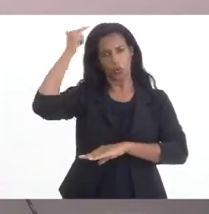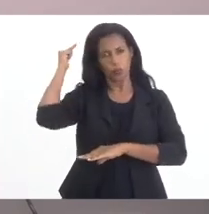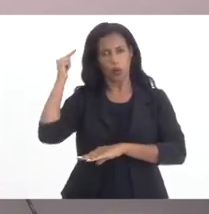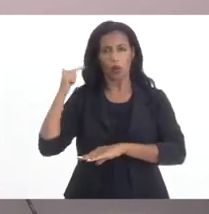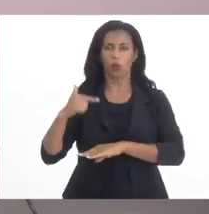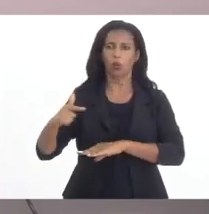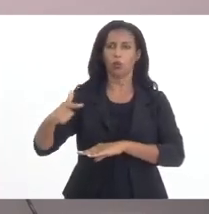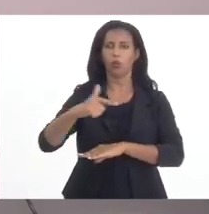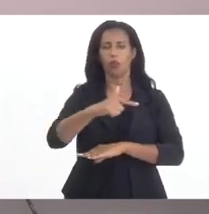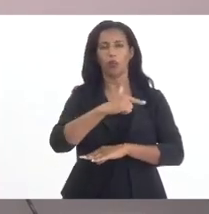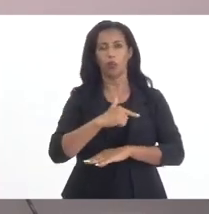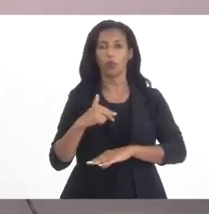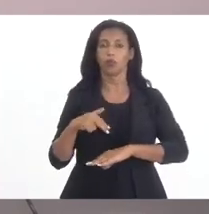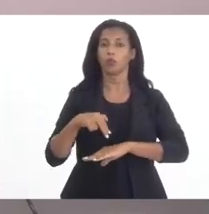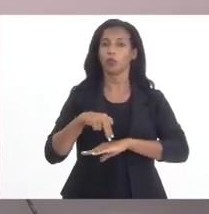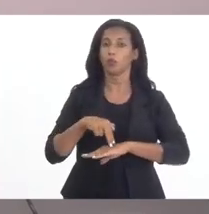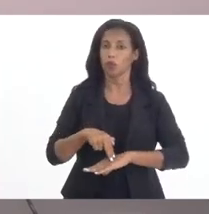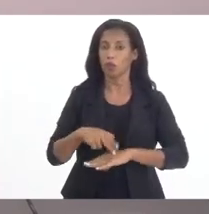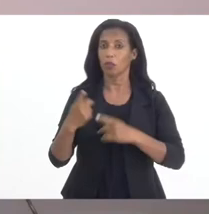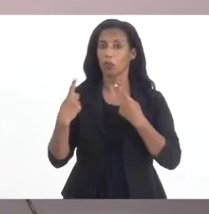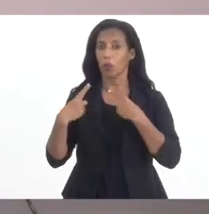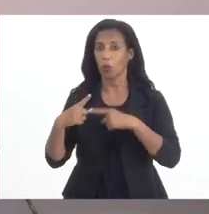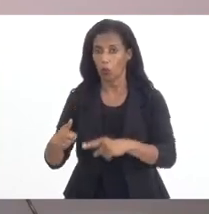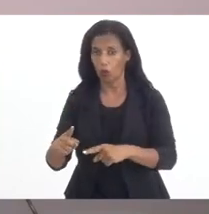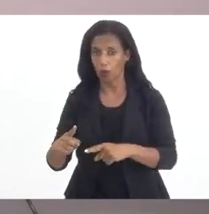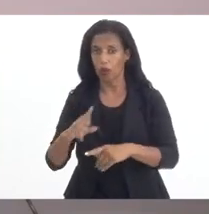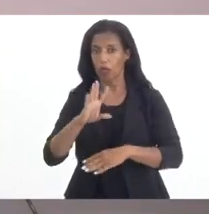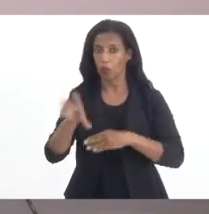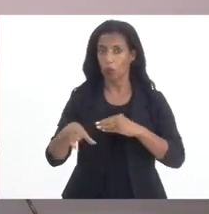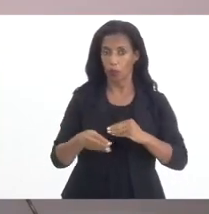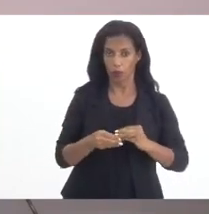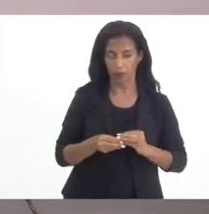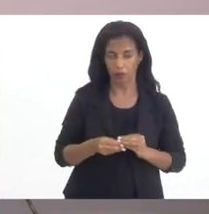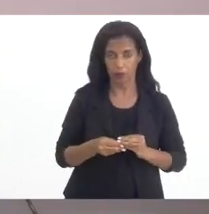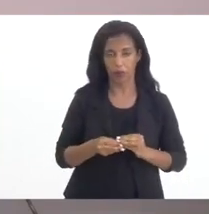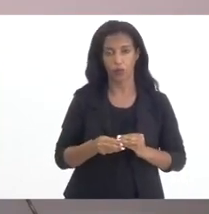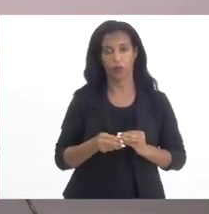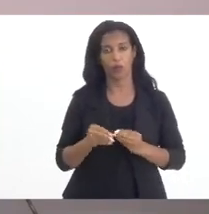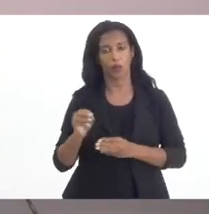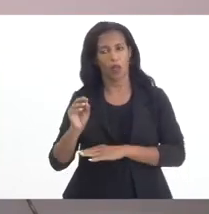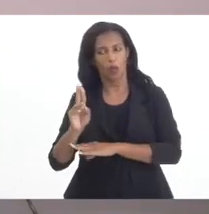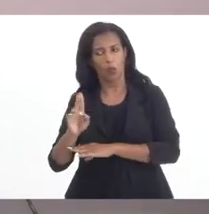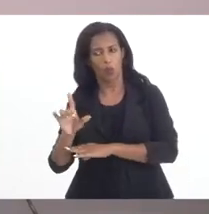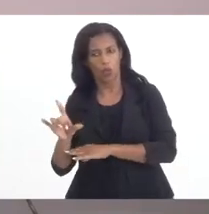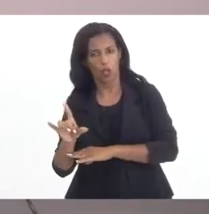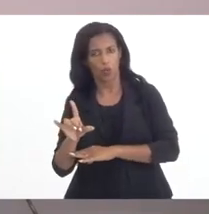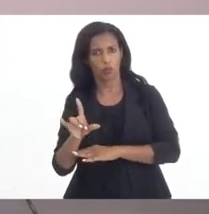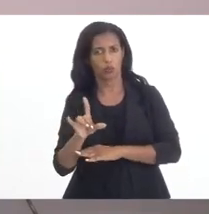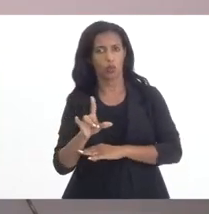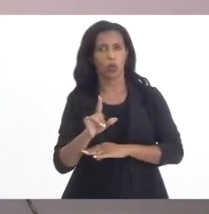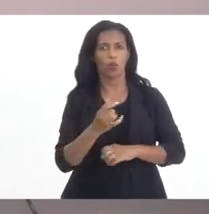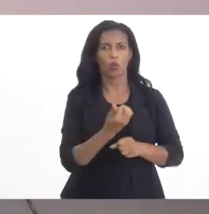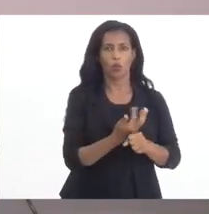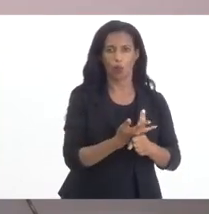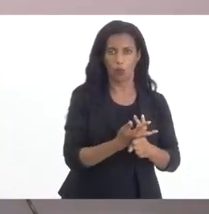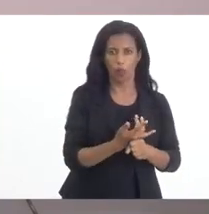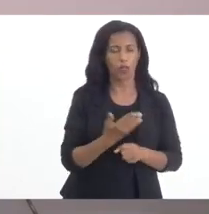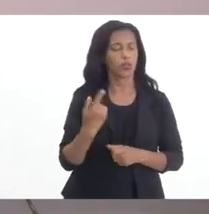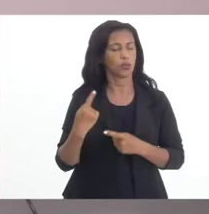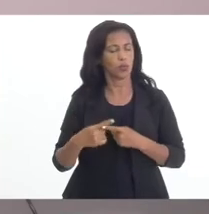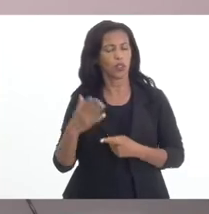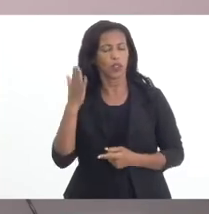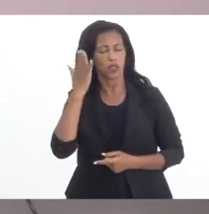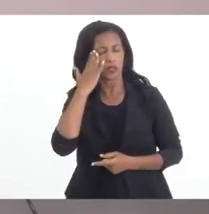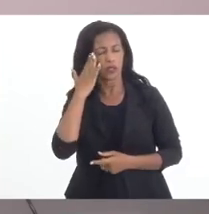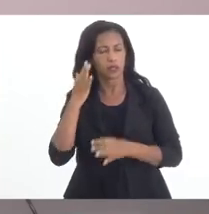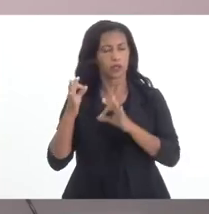outros, concluindo, nos posicionarmos contra a incorporação da UESO à UERJ, é porque nós temos a noção exata